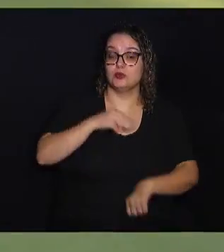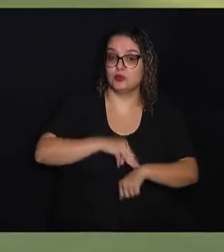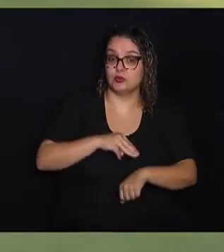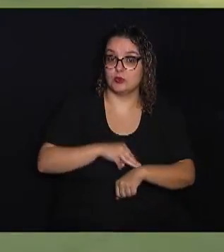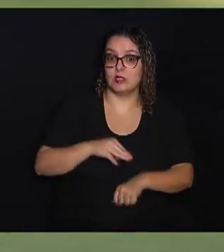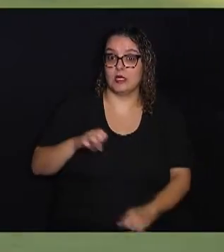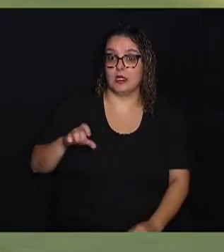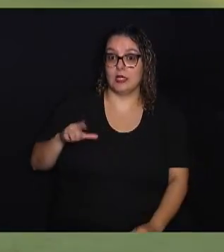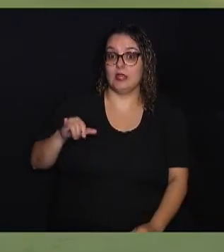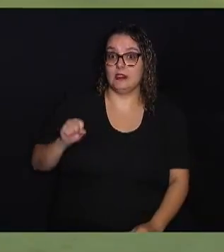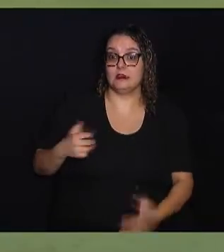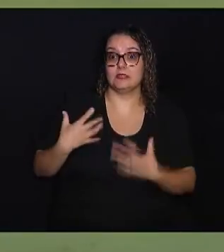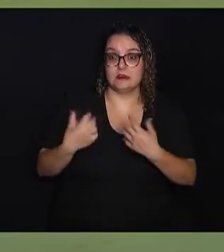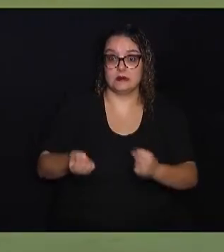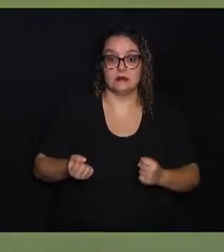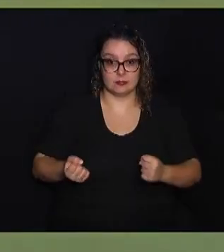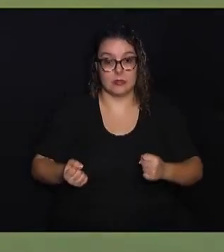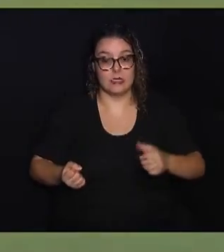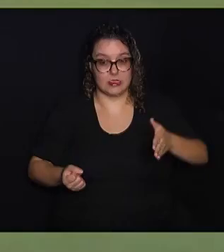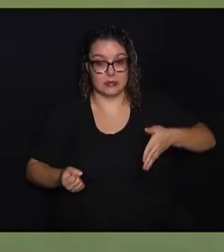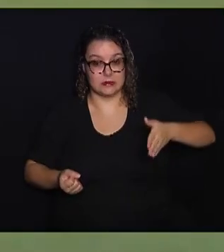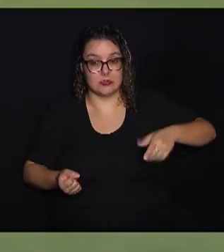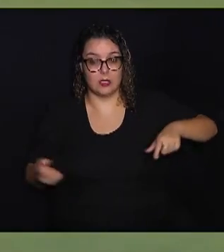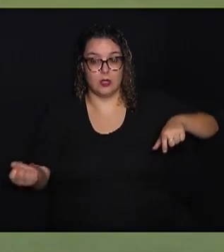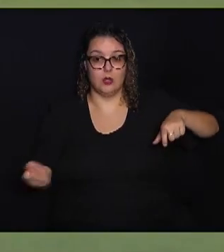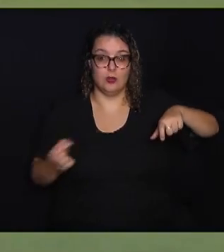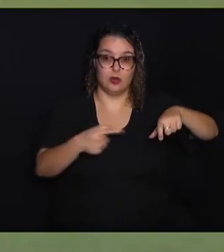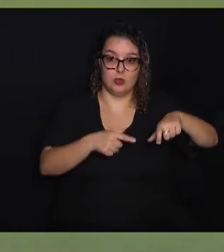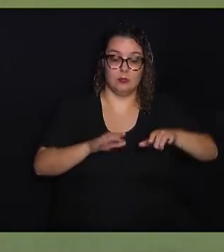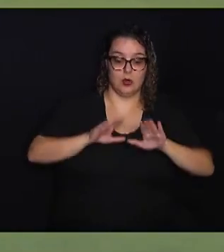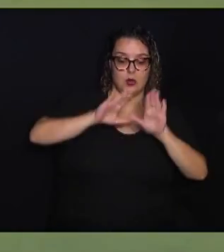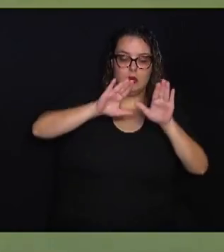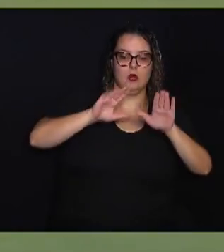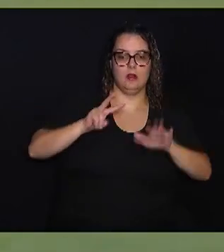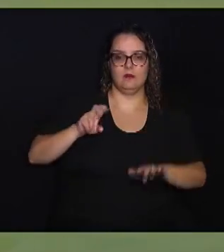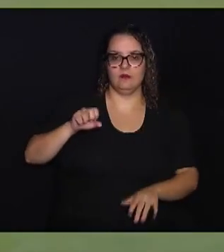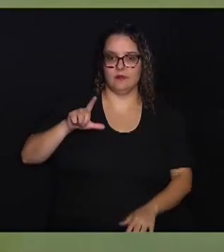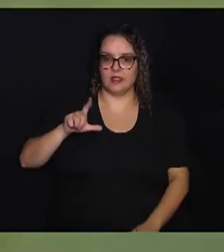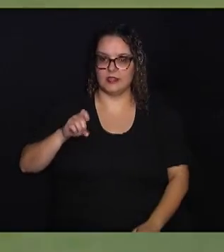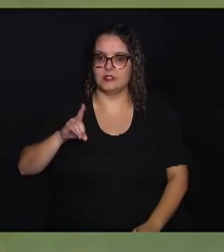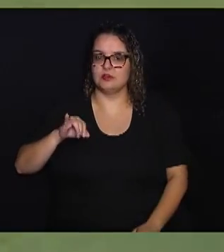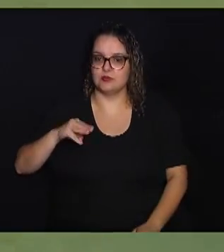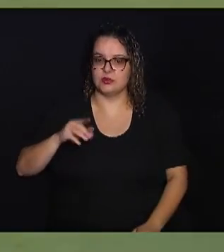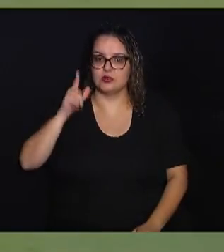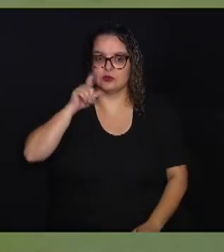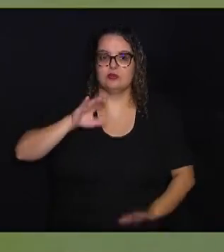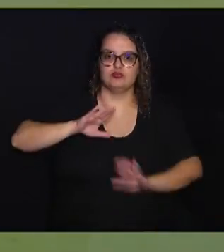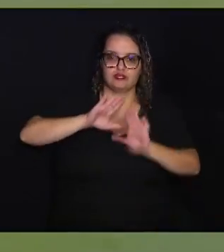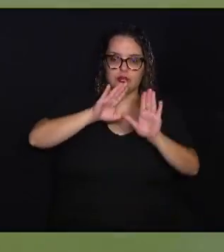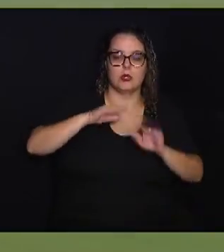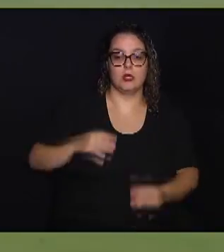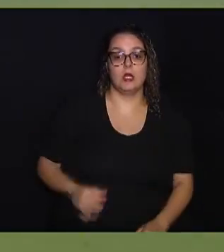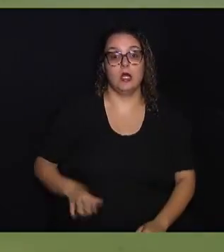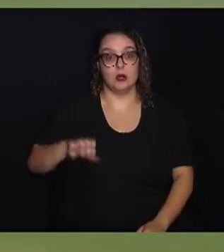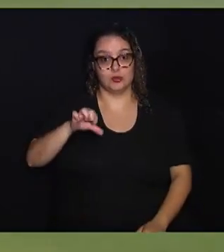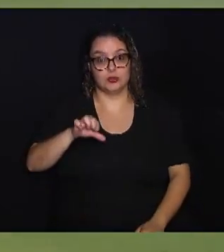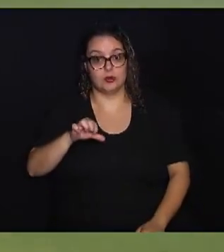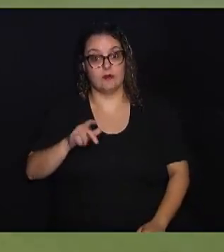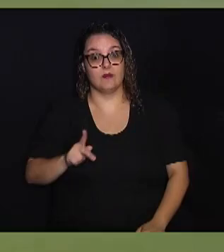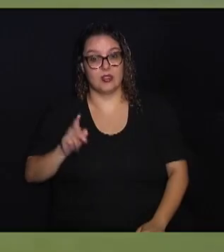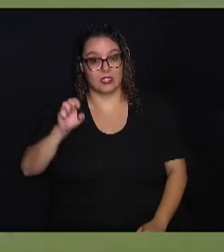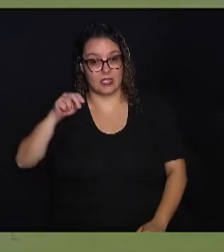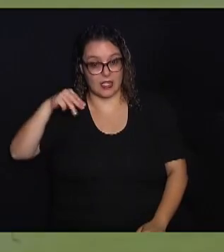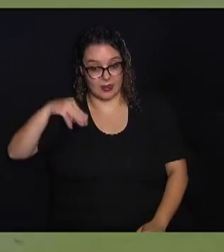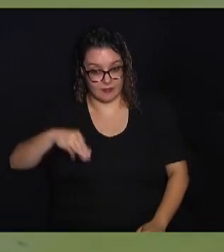Elis recebeu pela esquerda e mandou para o gol, mas Vladimir espalmou a bola. Aos 9, Kevin finalizou forte de fora